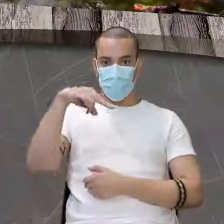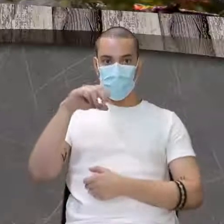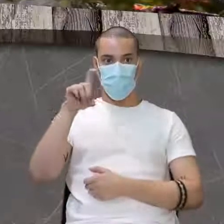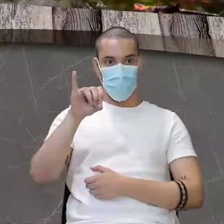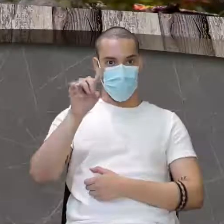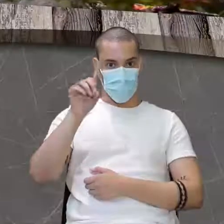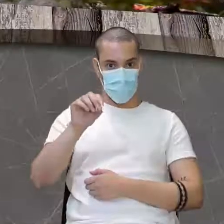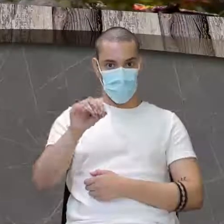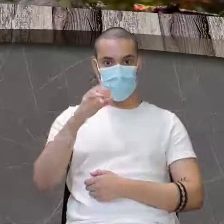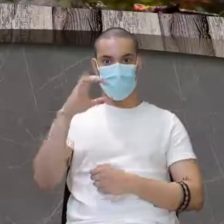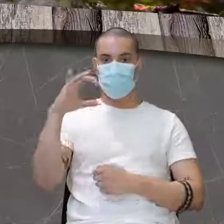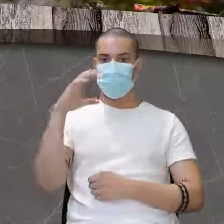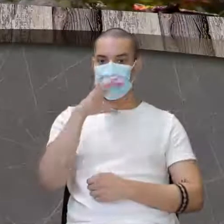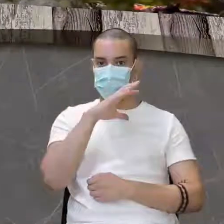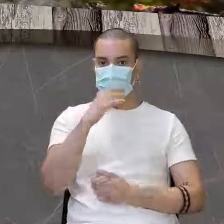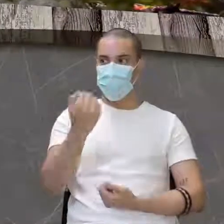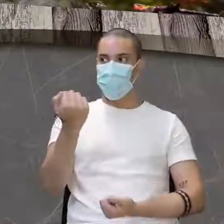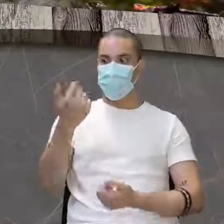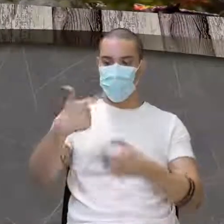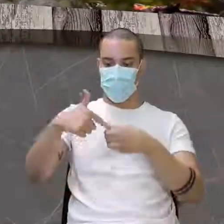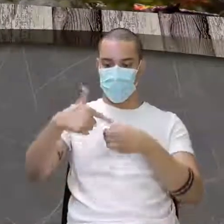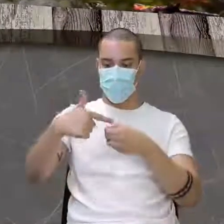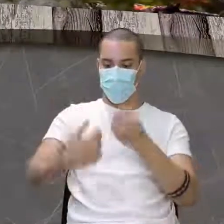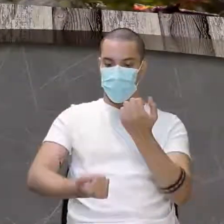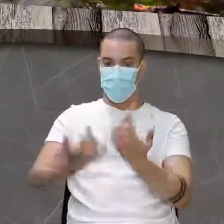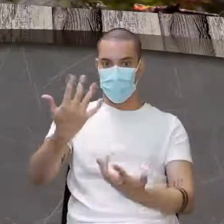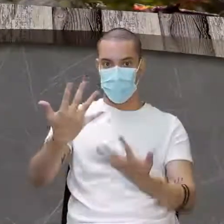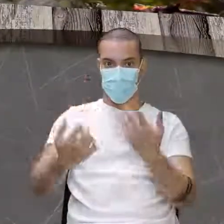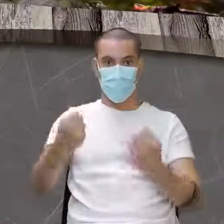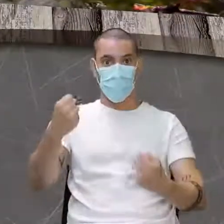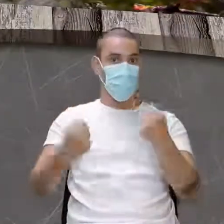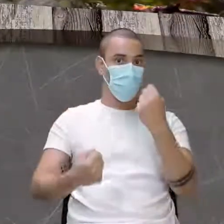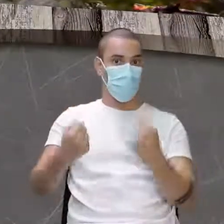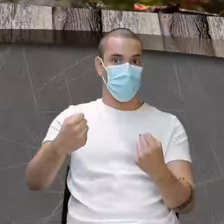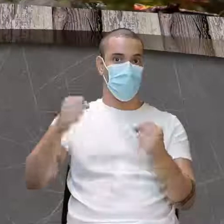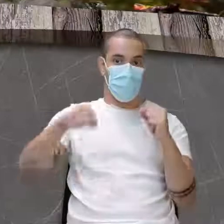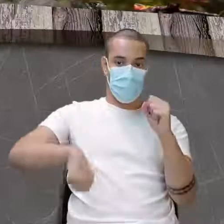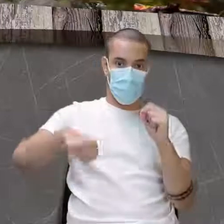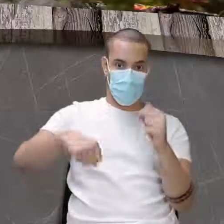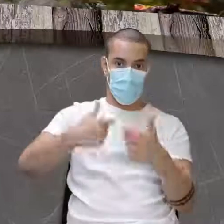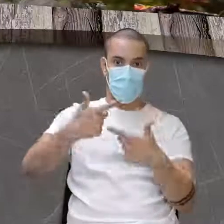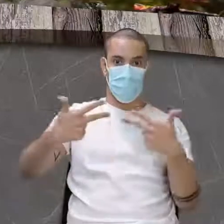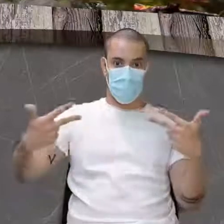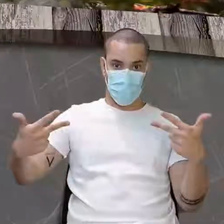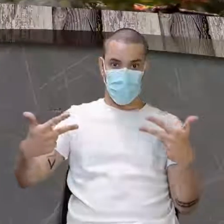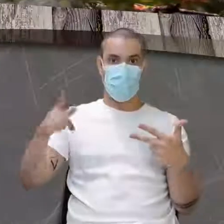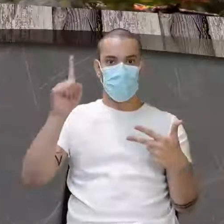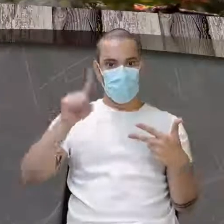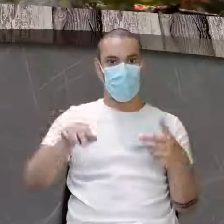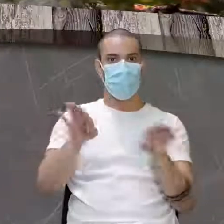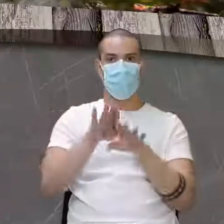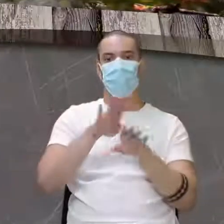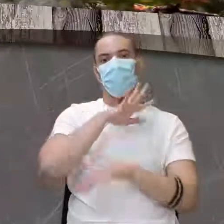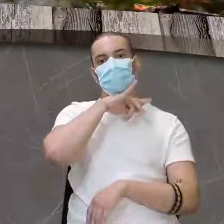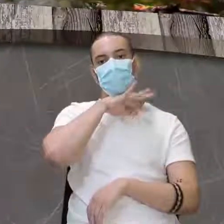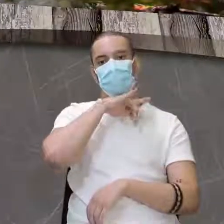liberados pelas queimas do combustão, quando para o funcionamento dos nossos transportes, veículos, o monóxido, é tóxico